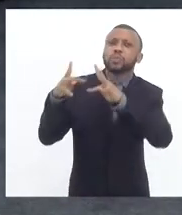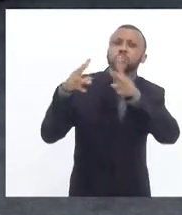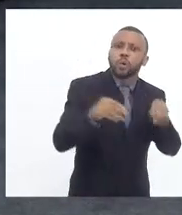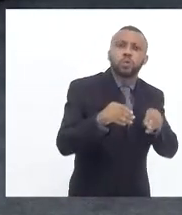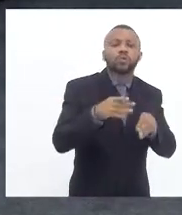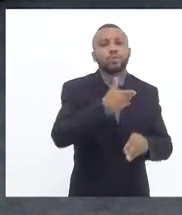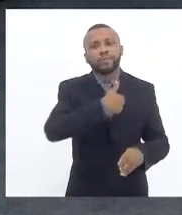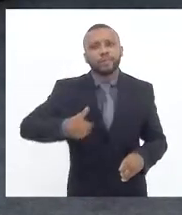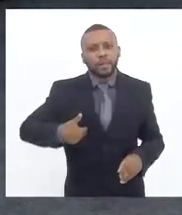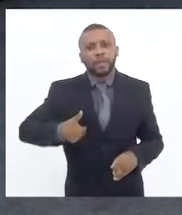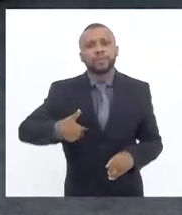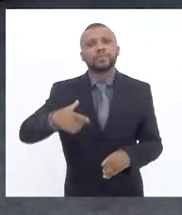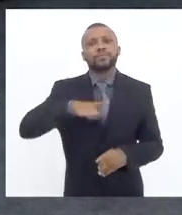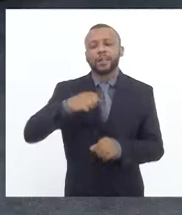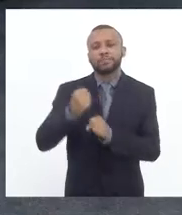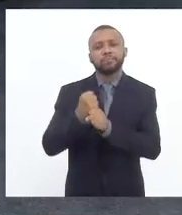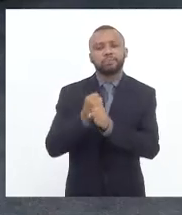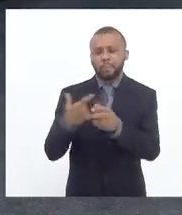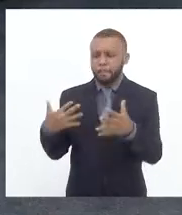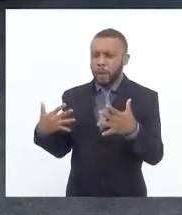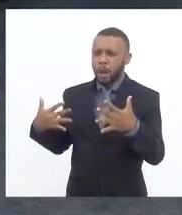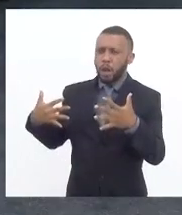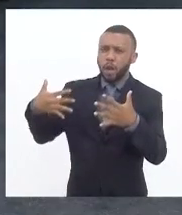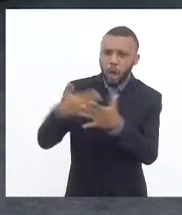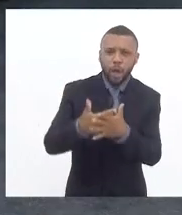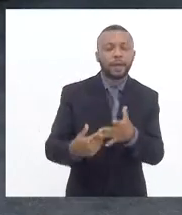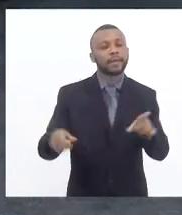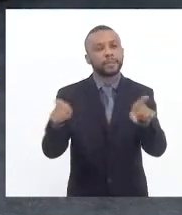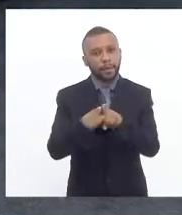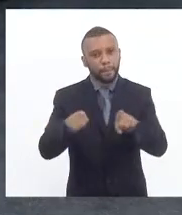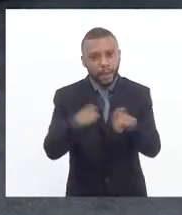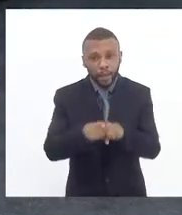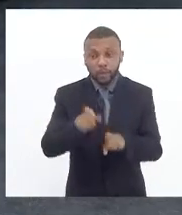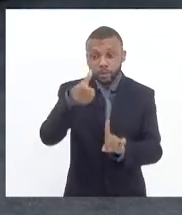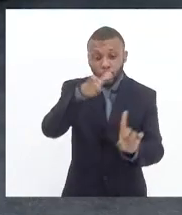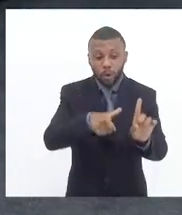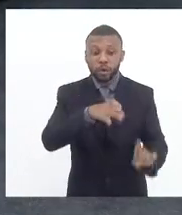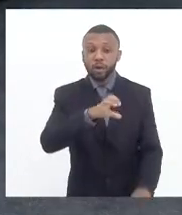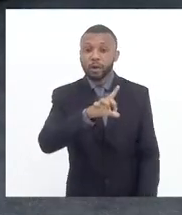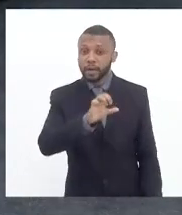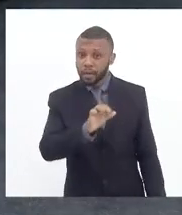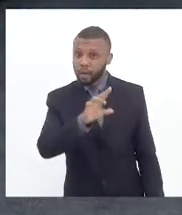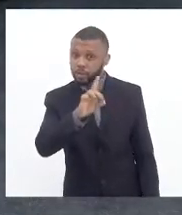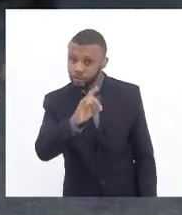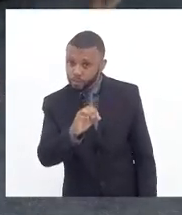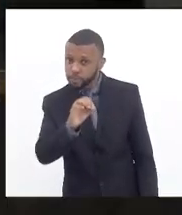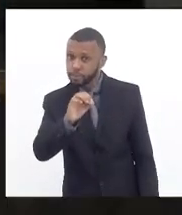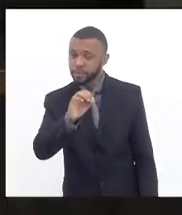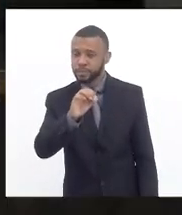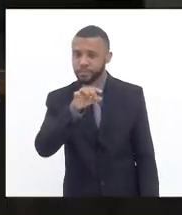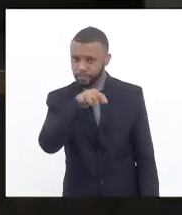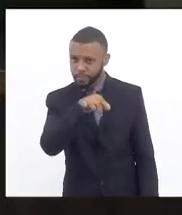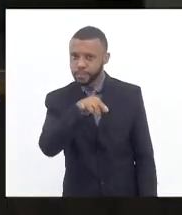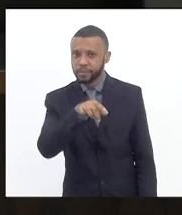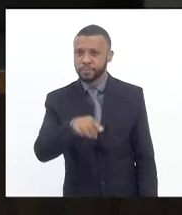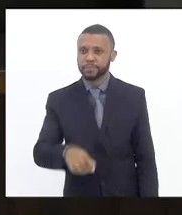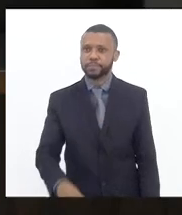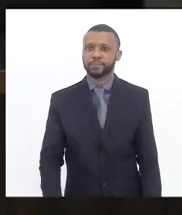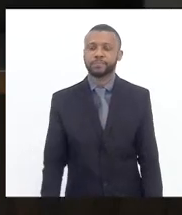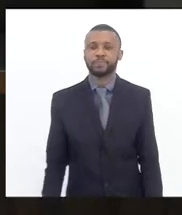os governadores que aqui estiver os nomes e faremos também quando a causa do Cacho que for necessário obrigado